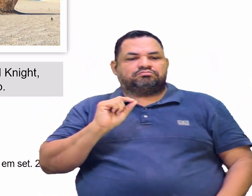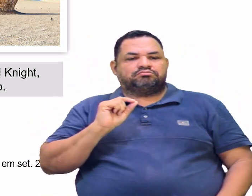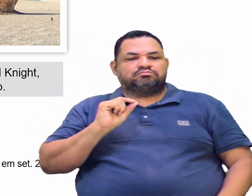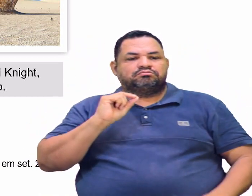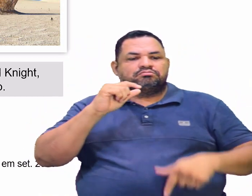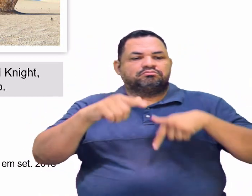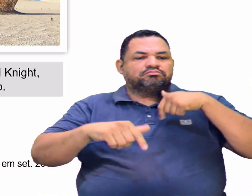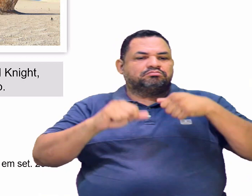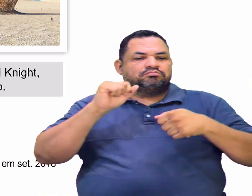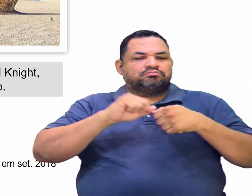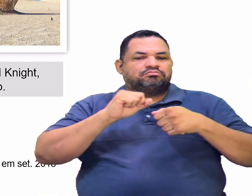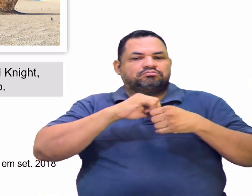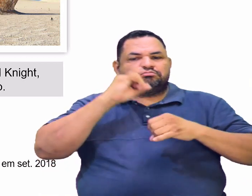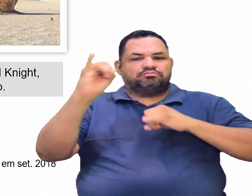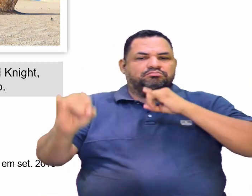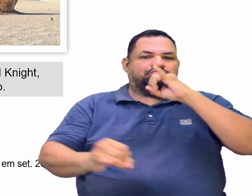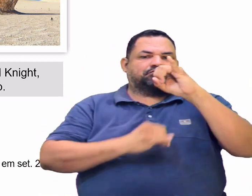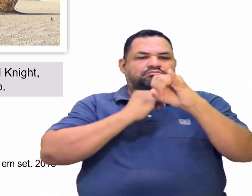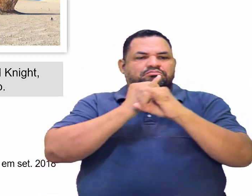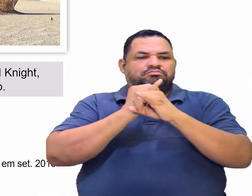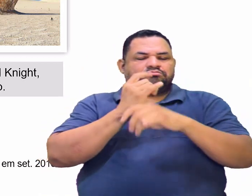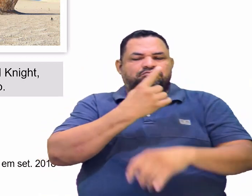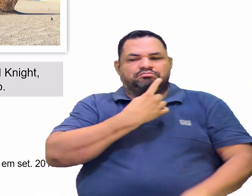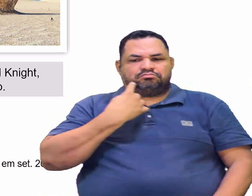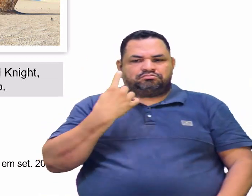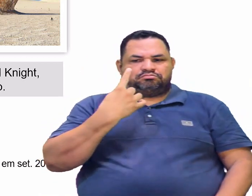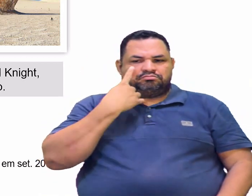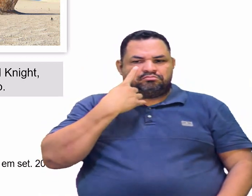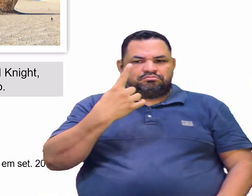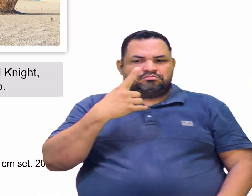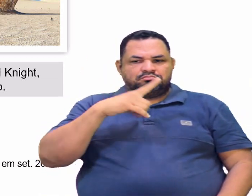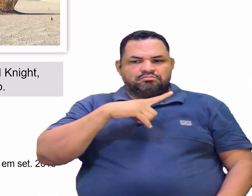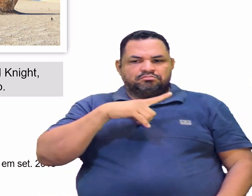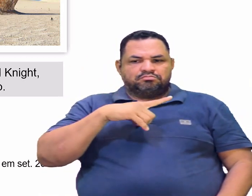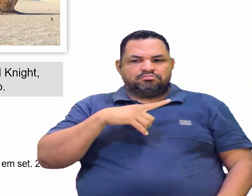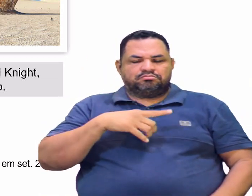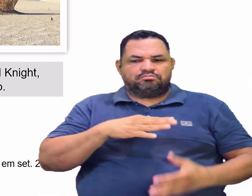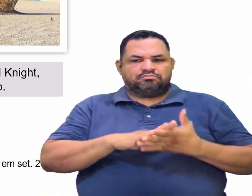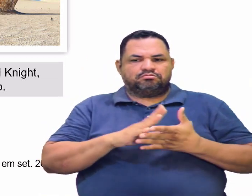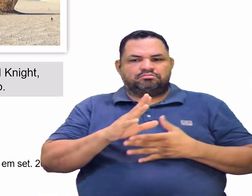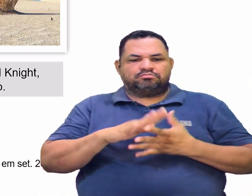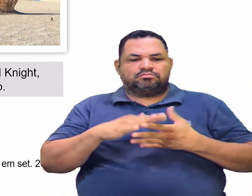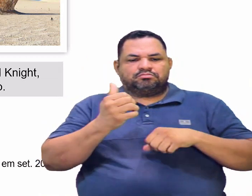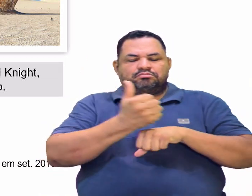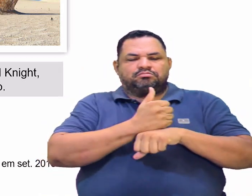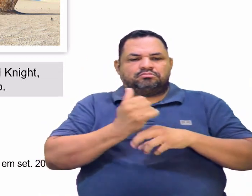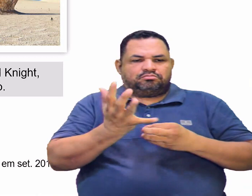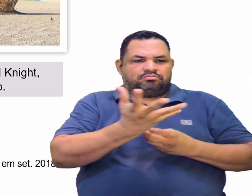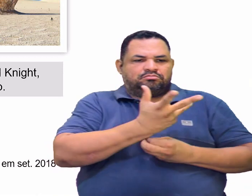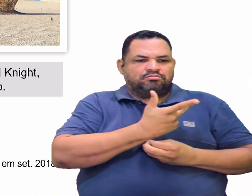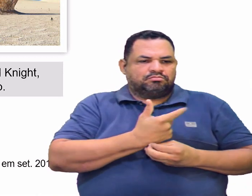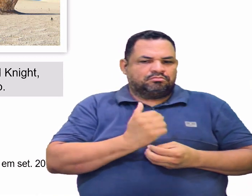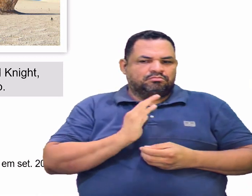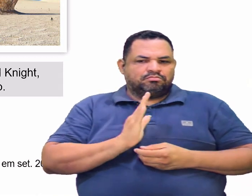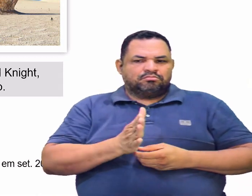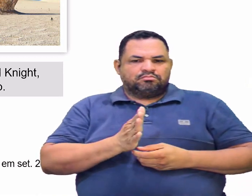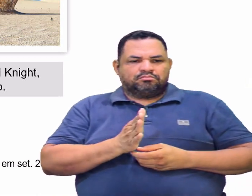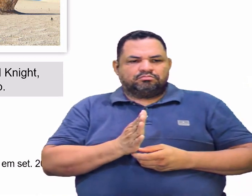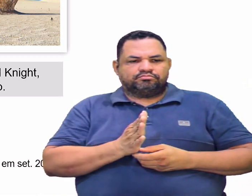estão produzidos na internet. Nós vemos até alguns shows em que alguns artistas que já